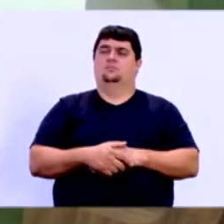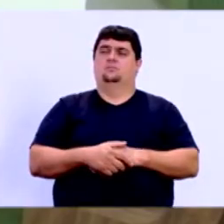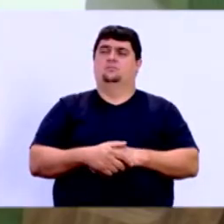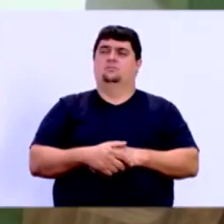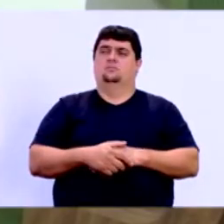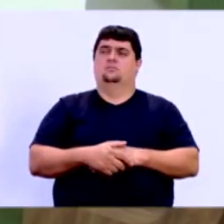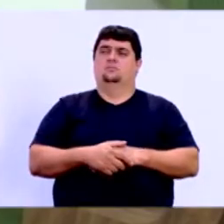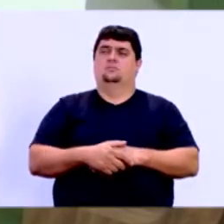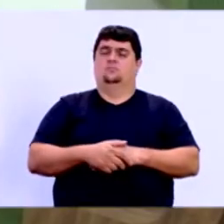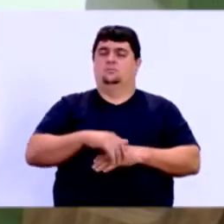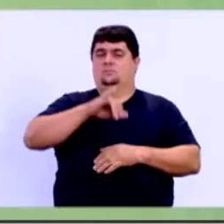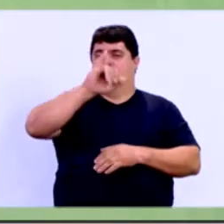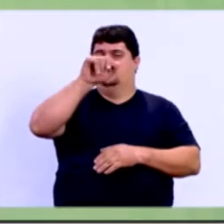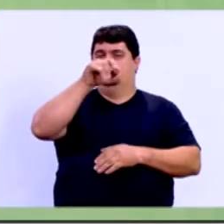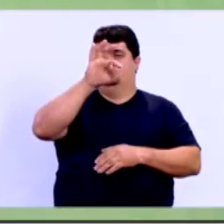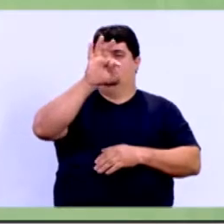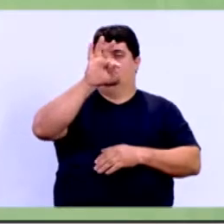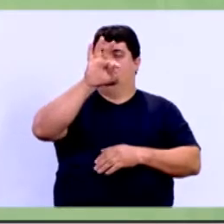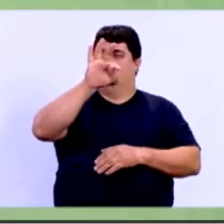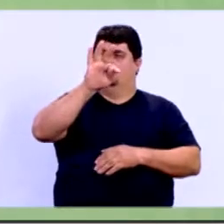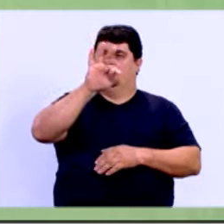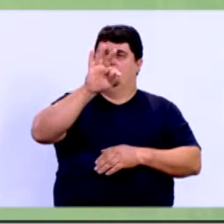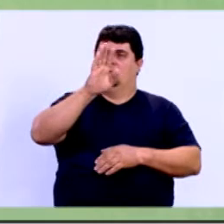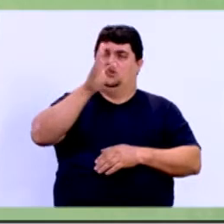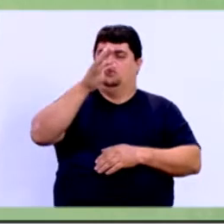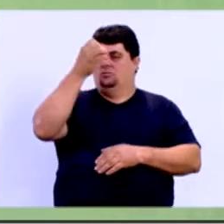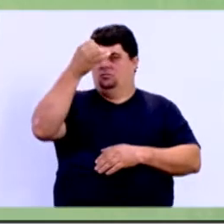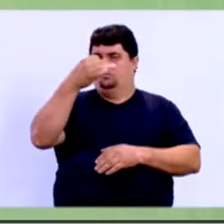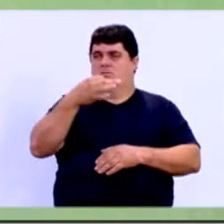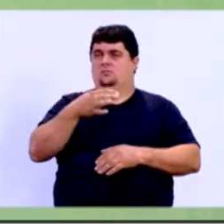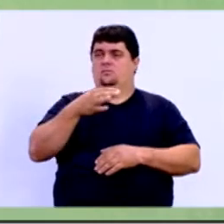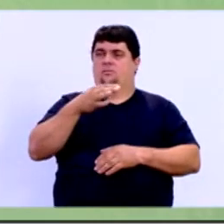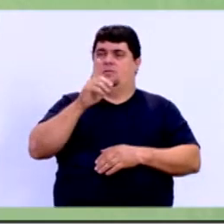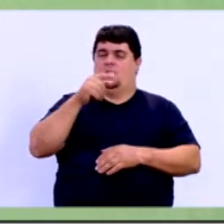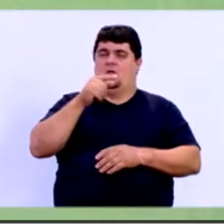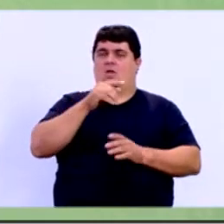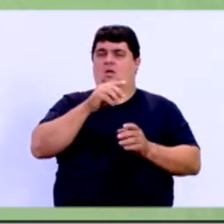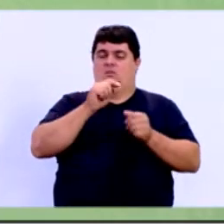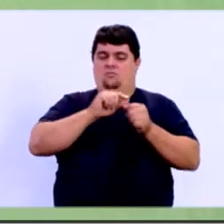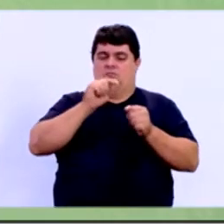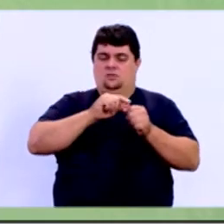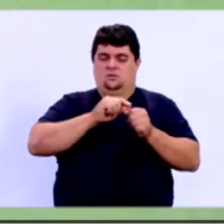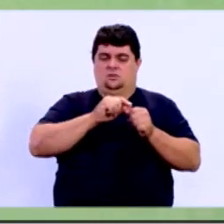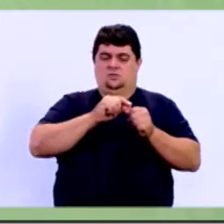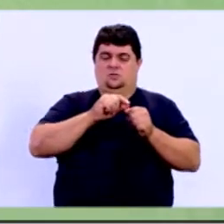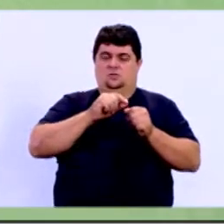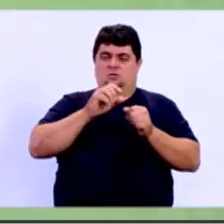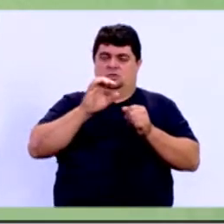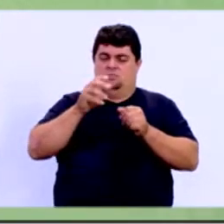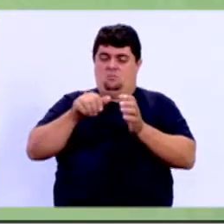O just-in-time, que nós já falamos, né, que é esse processo